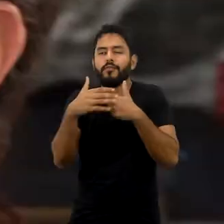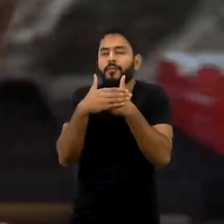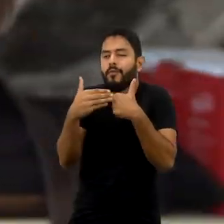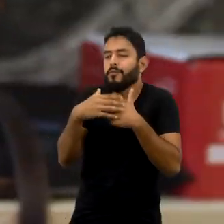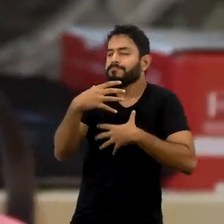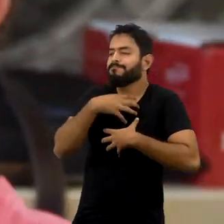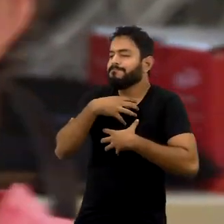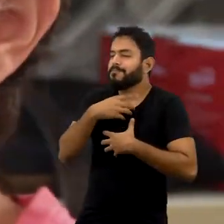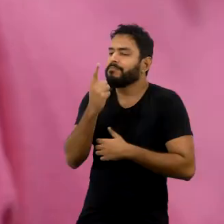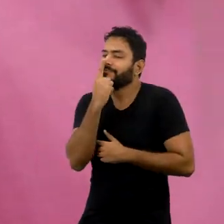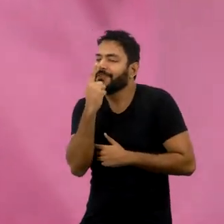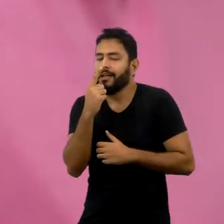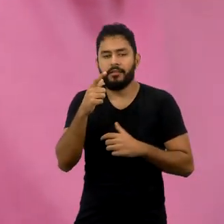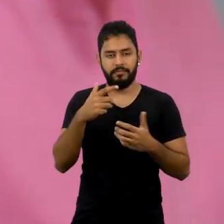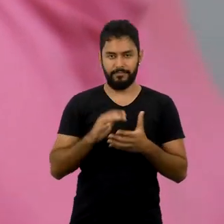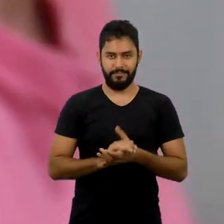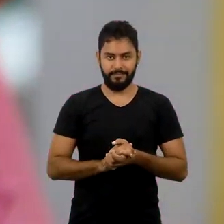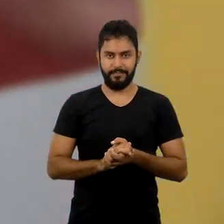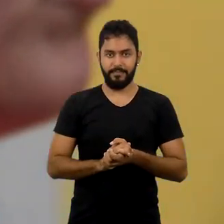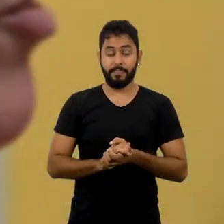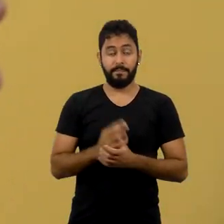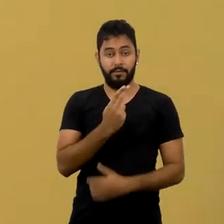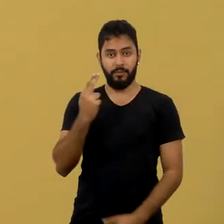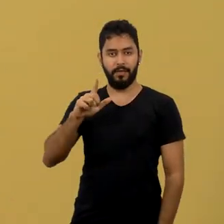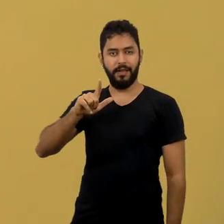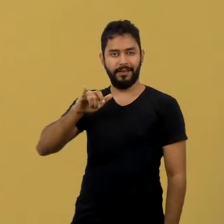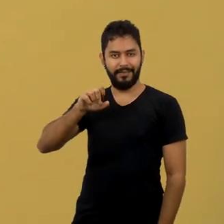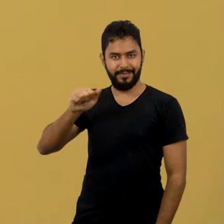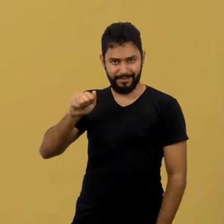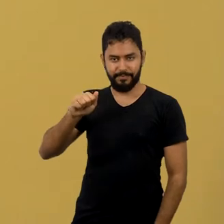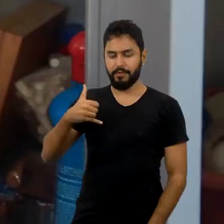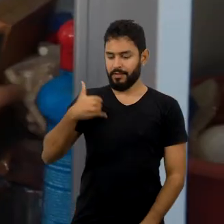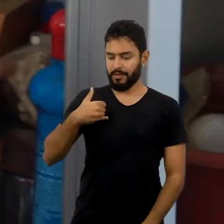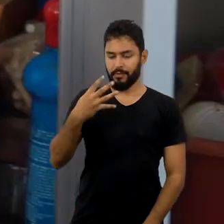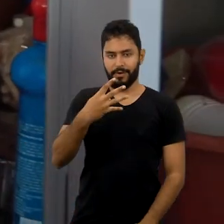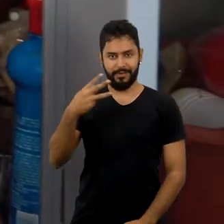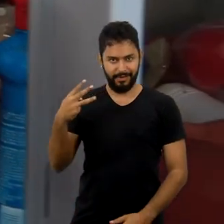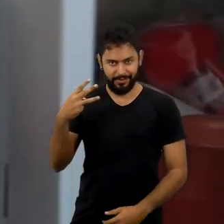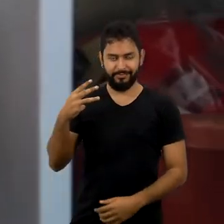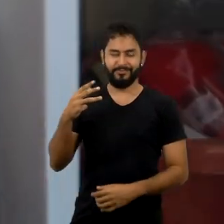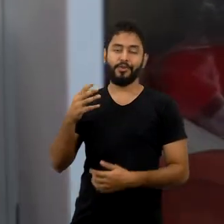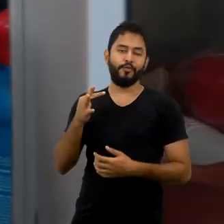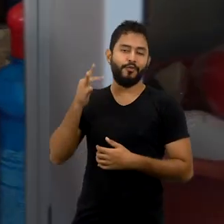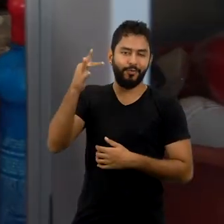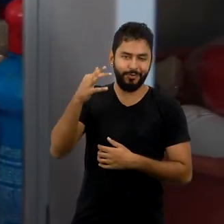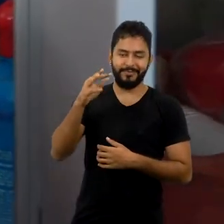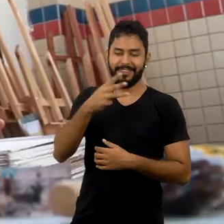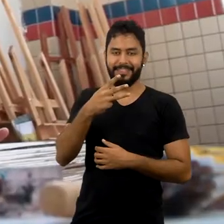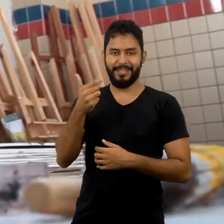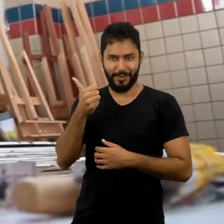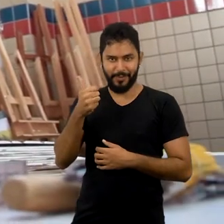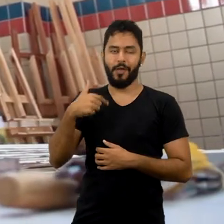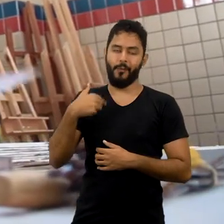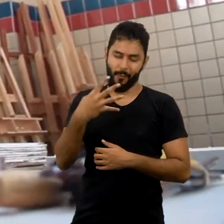afetivas. Meu nome é Lisa Delicieux, tenho 43 anos, vou fazer 44 anos no dia 31 de março, sou